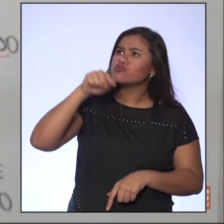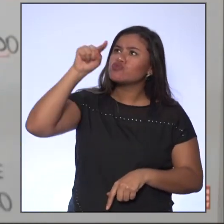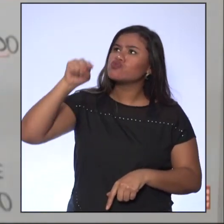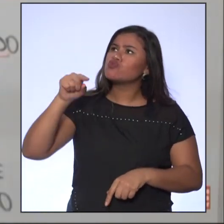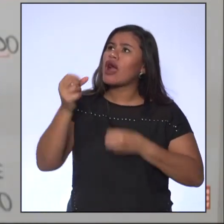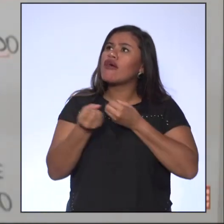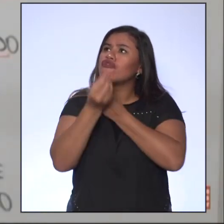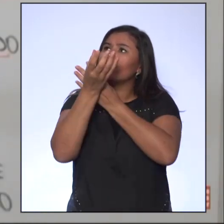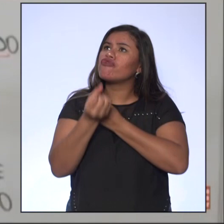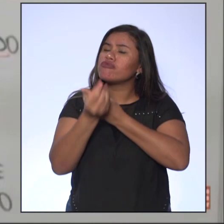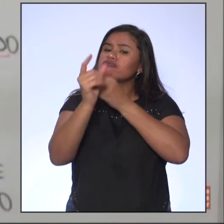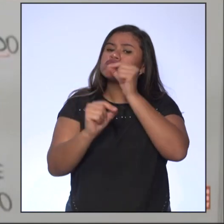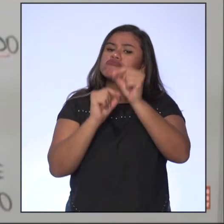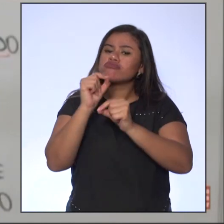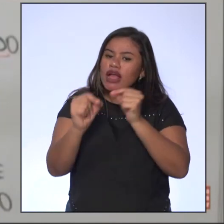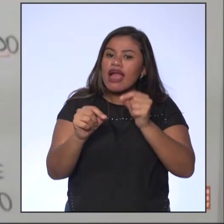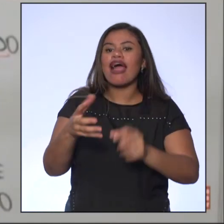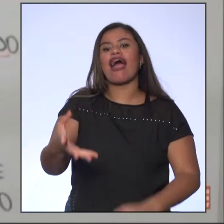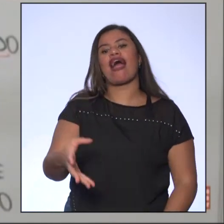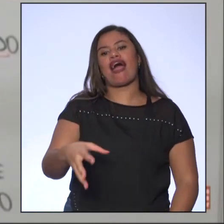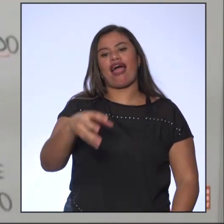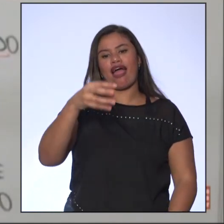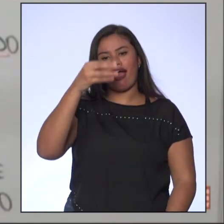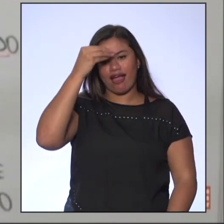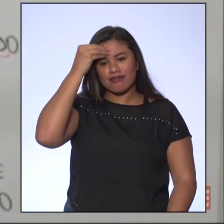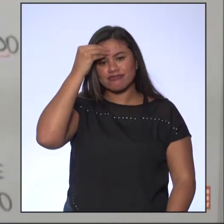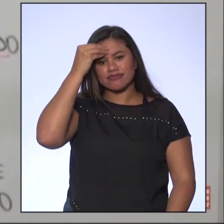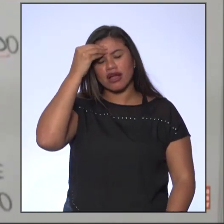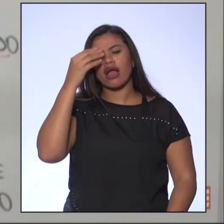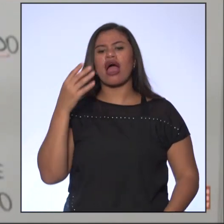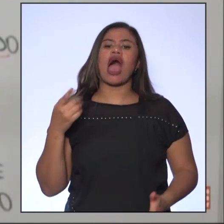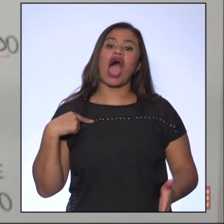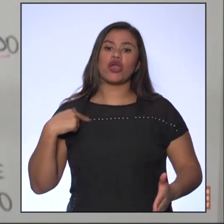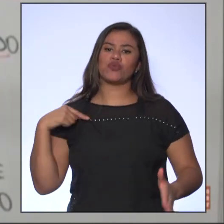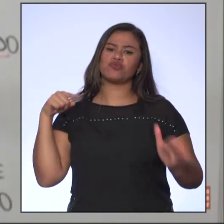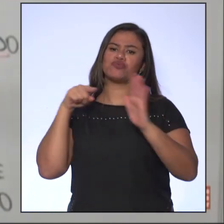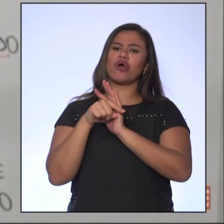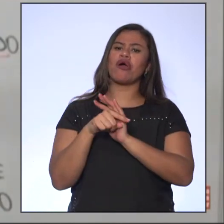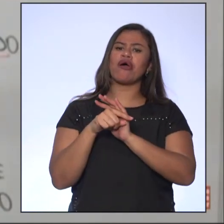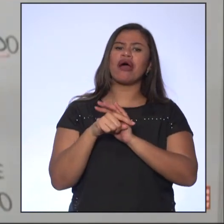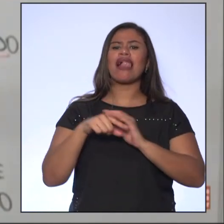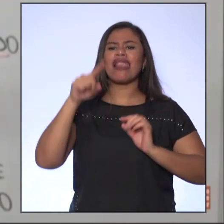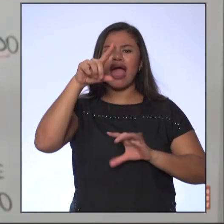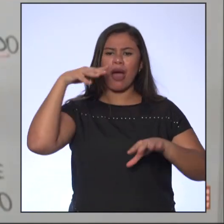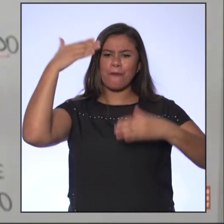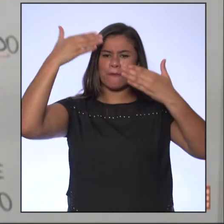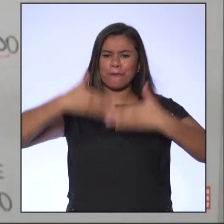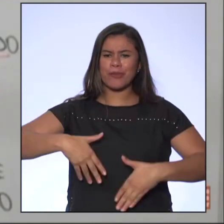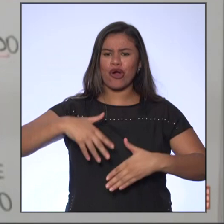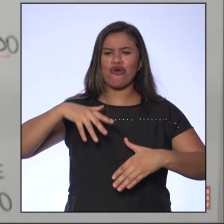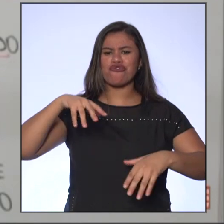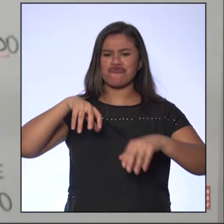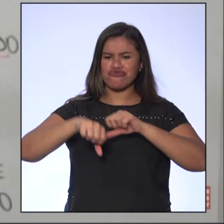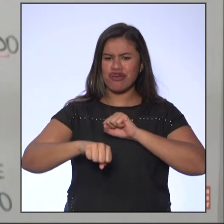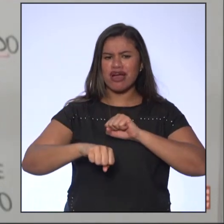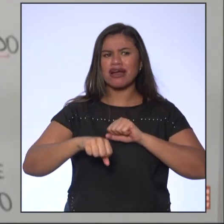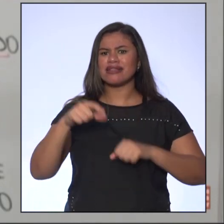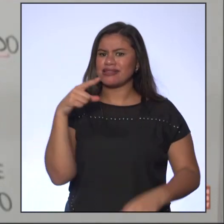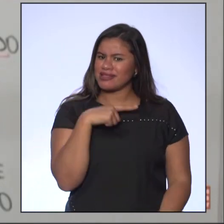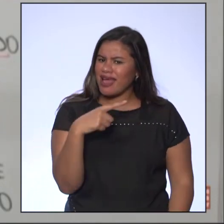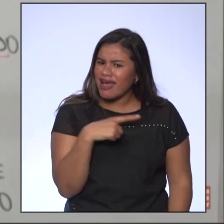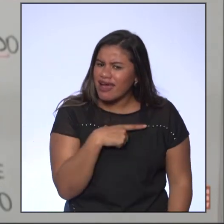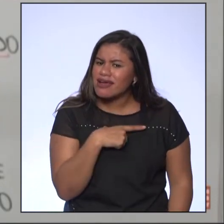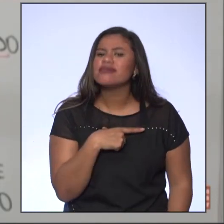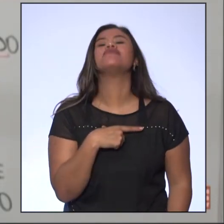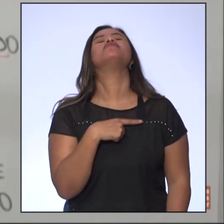tirar essas informações. Aí você pensa, mas prof, isso cai no vestibular, isso cai na minha prova? Sim.